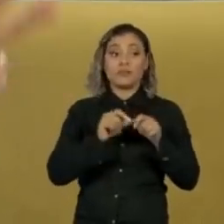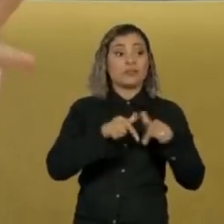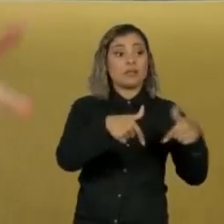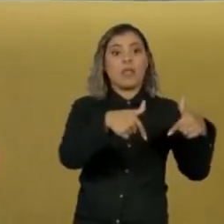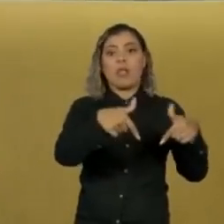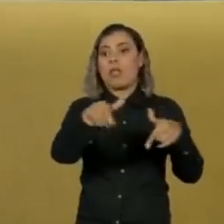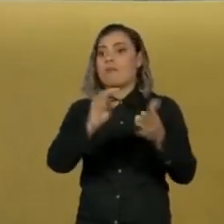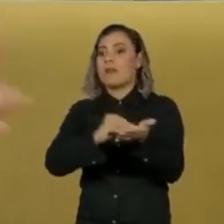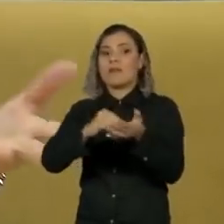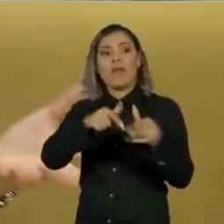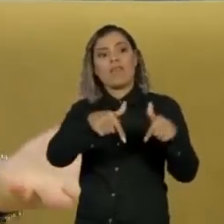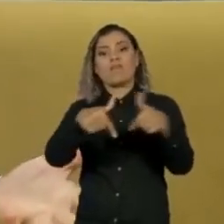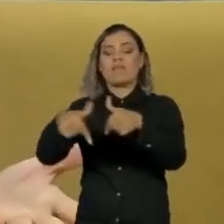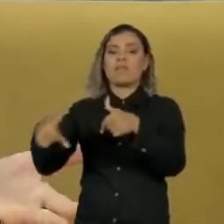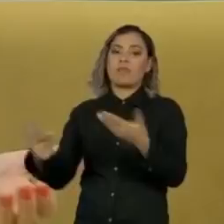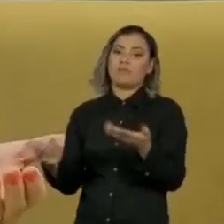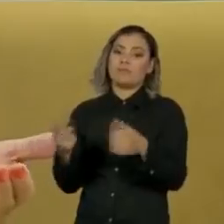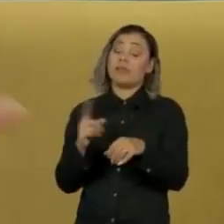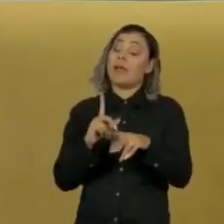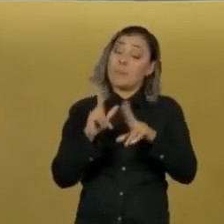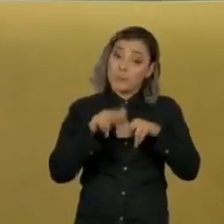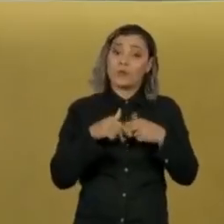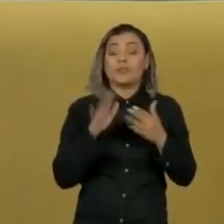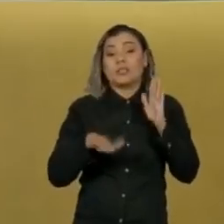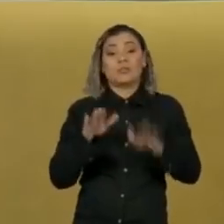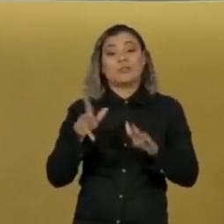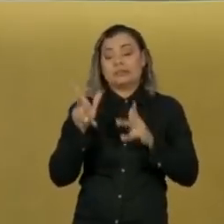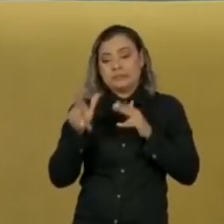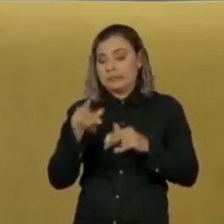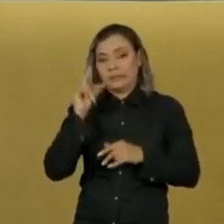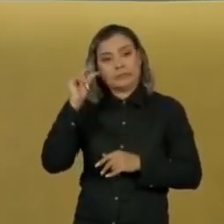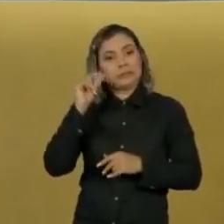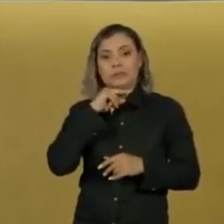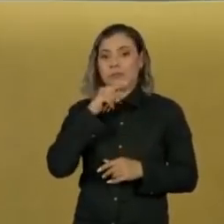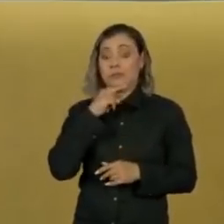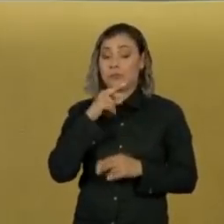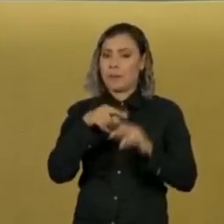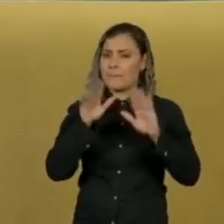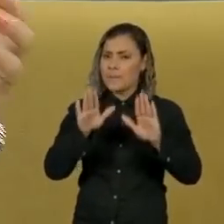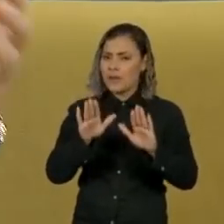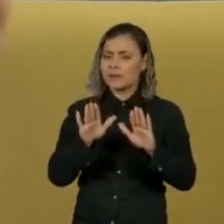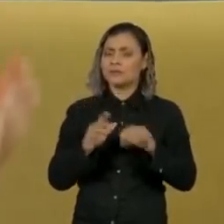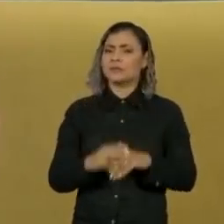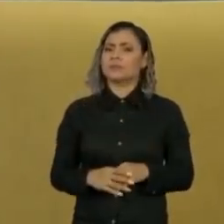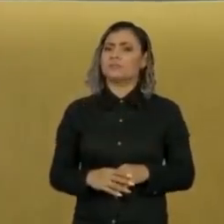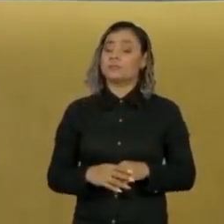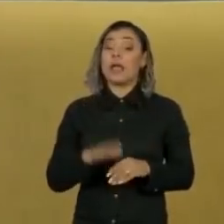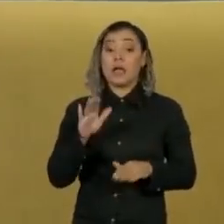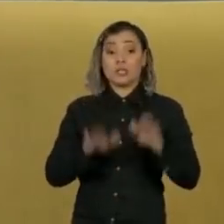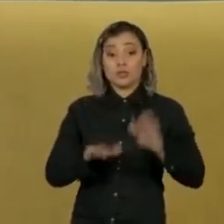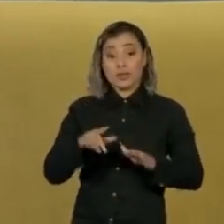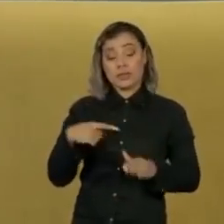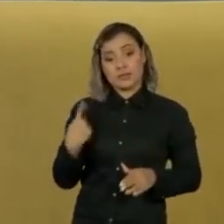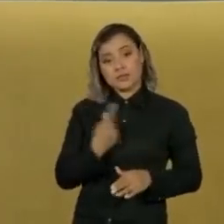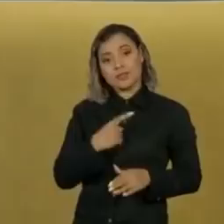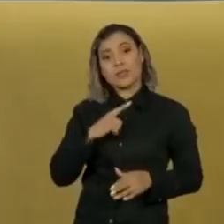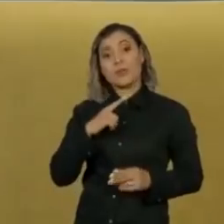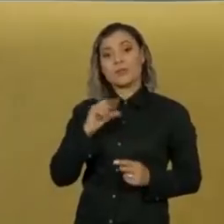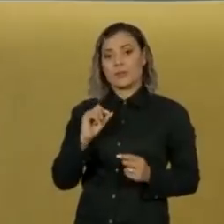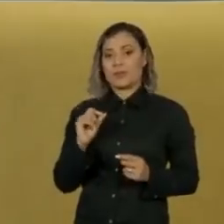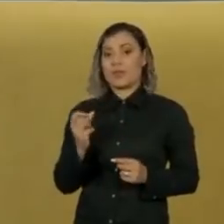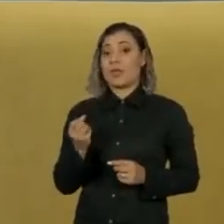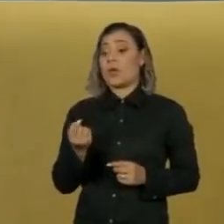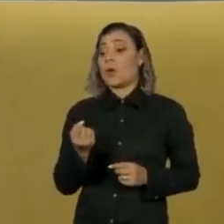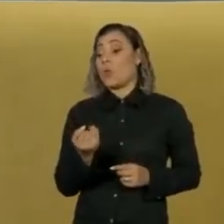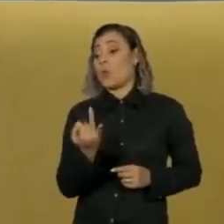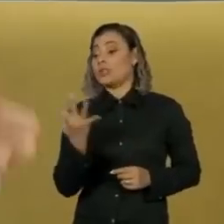fazer mais coisas e é o momento... tira do sono. E tira do sono. Então, isso é uma questão. Outra coisa é, então, nós temos uma dupla, que é